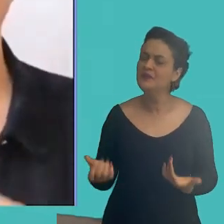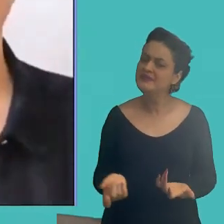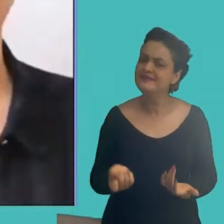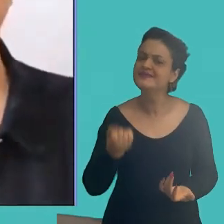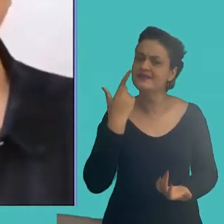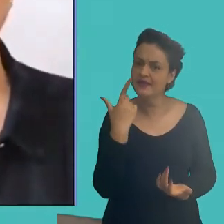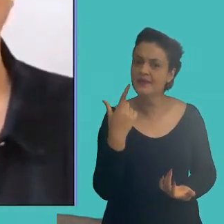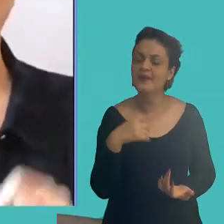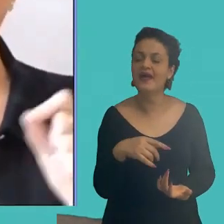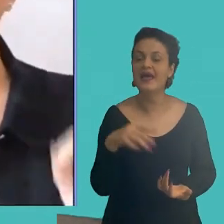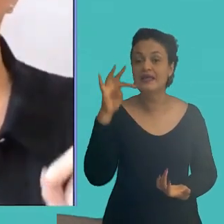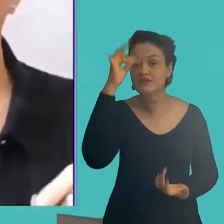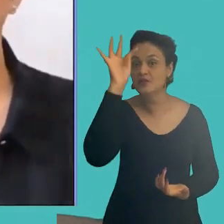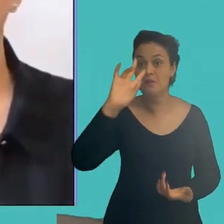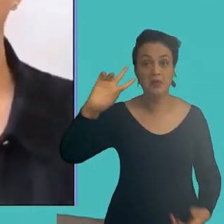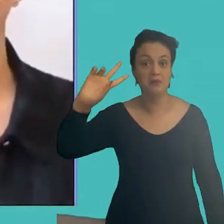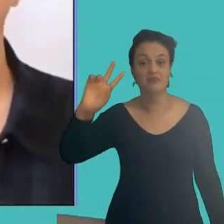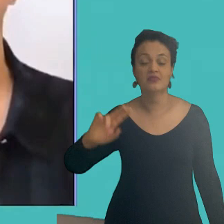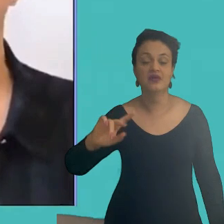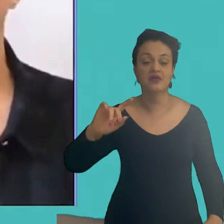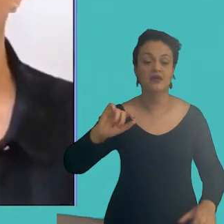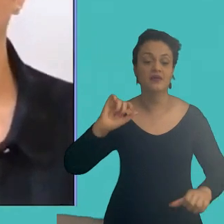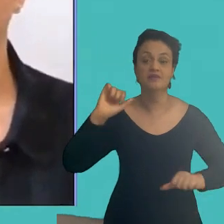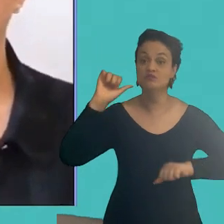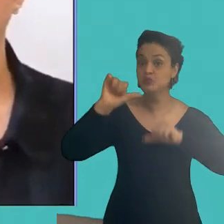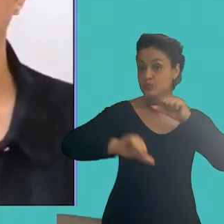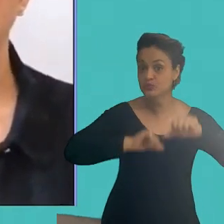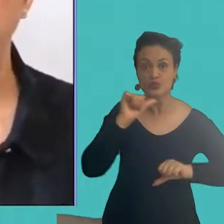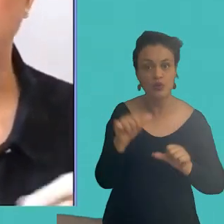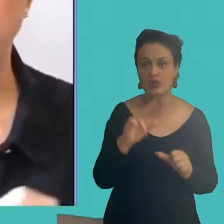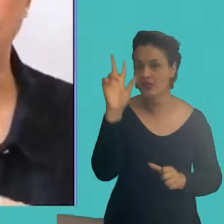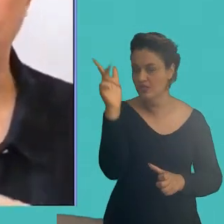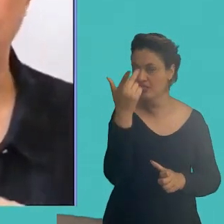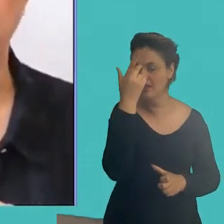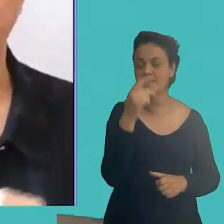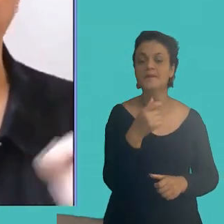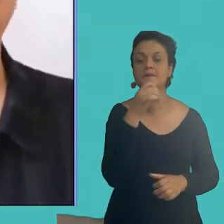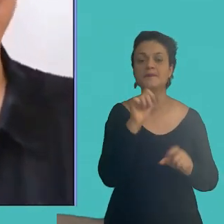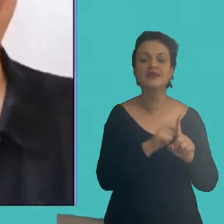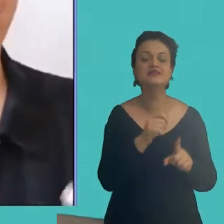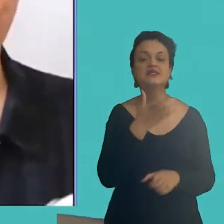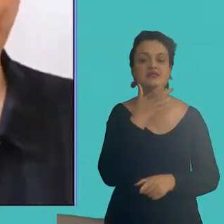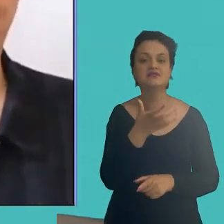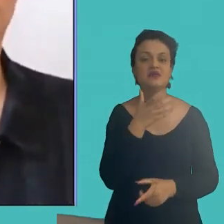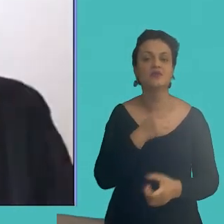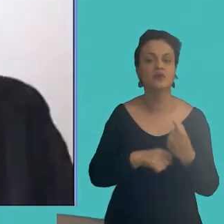mudou radicalmente o seu discurso, principalmente em dezembro do ano passado, janeiro deste ano. Ele